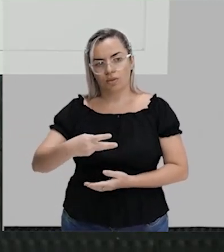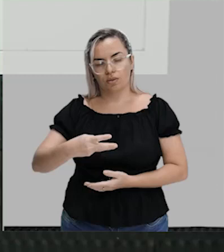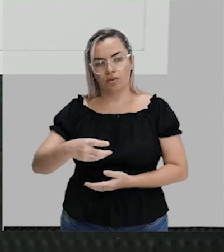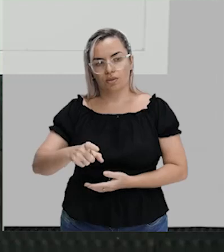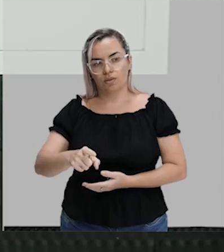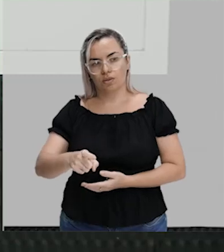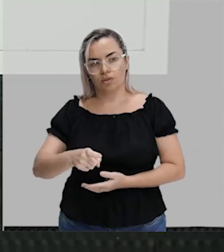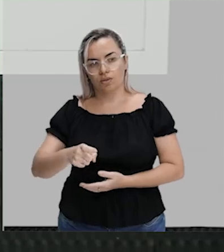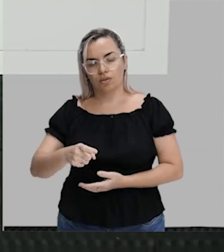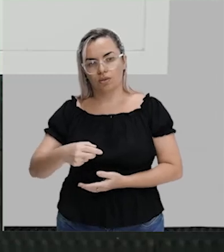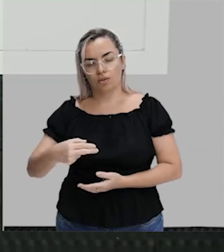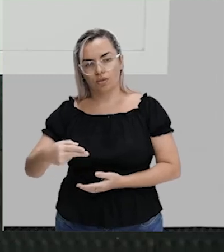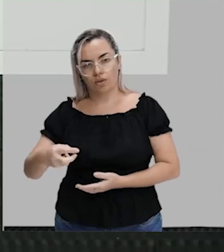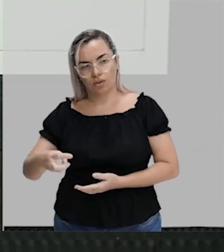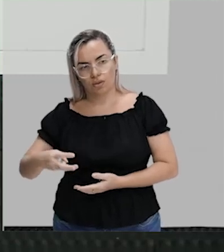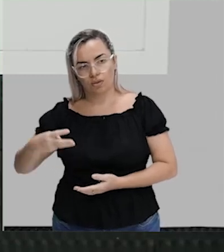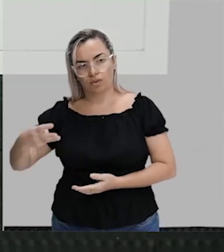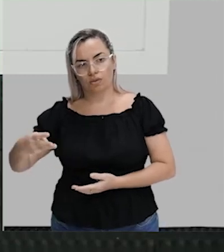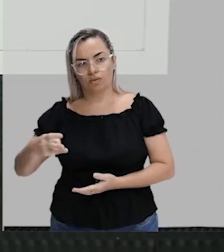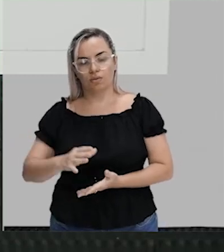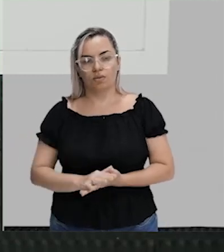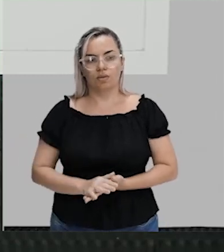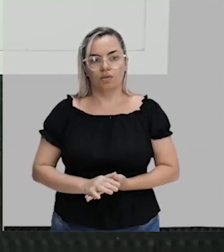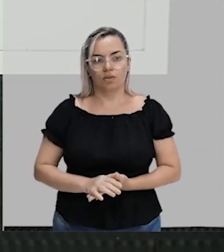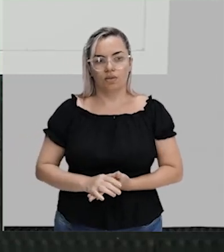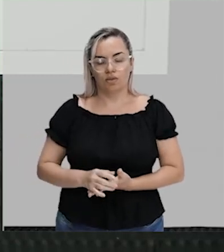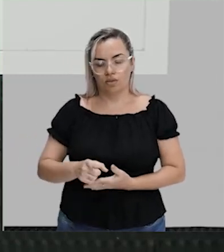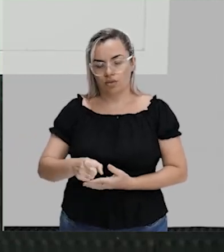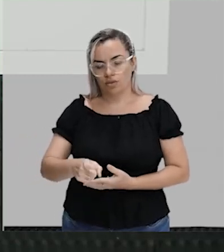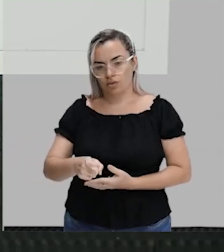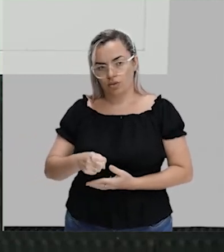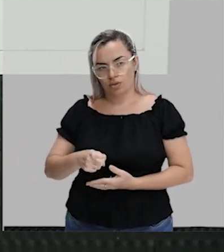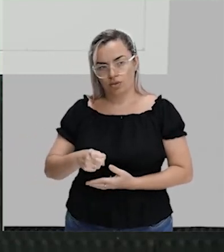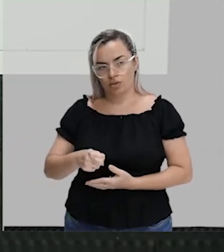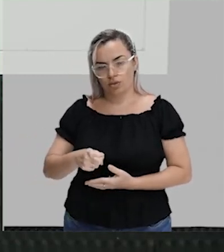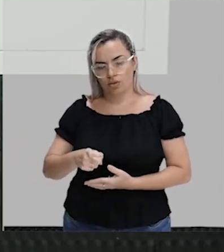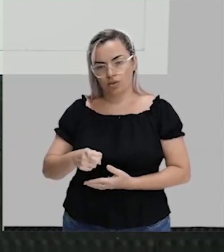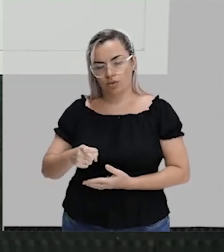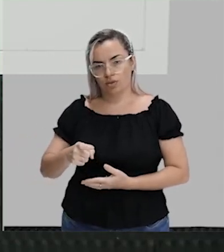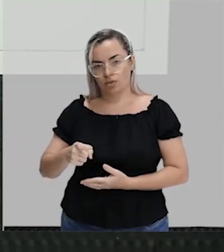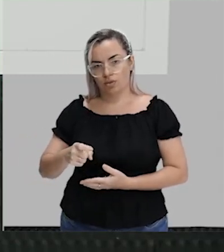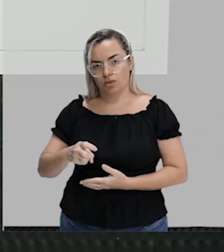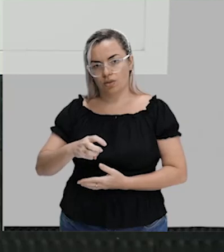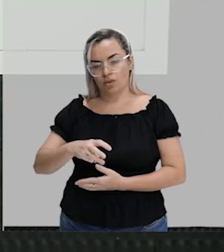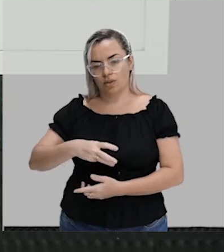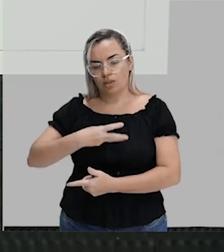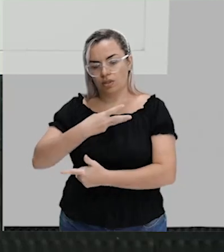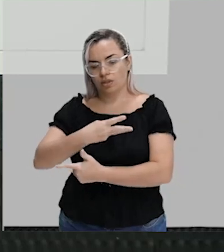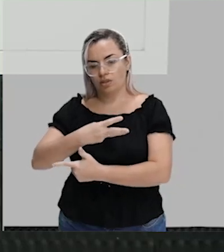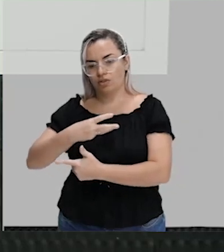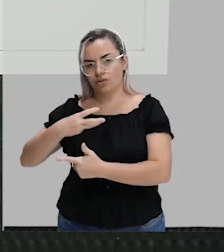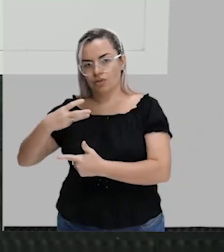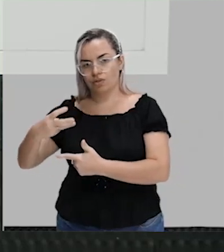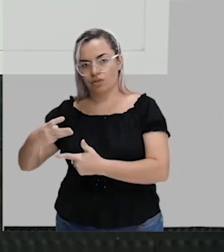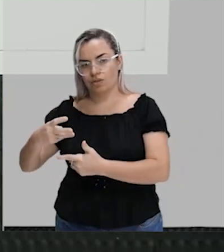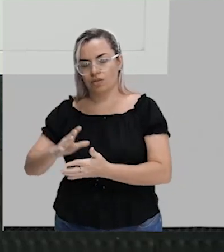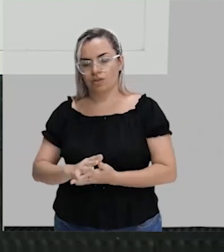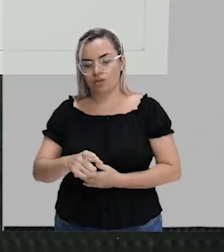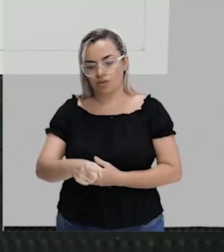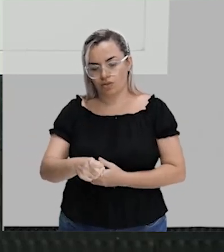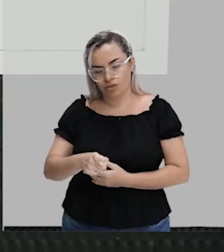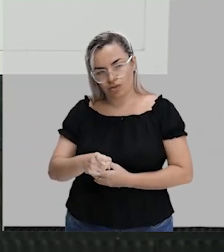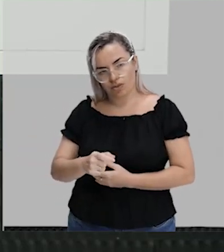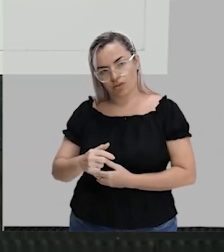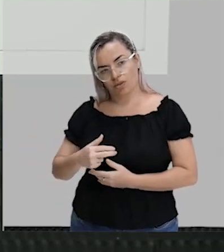a 3 x vai ser igual a quem a 3 / 3 x